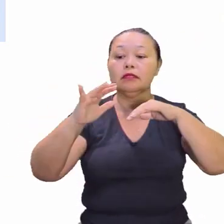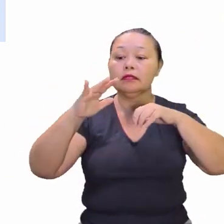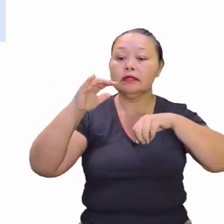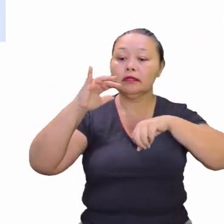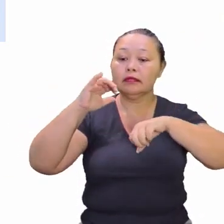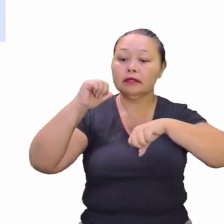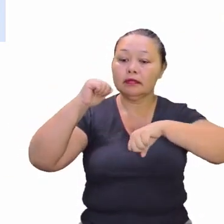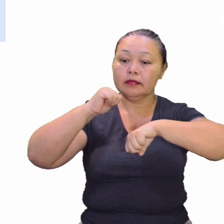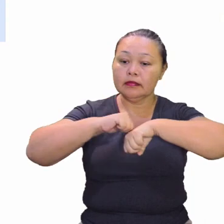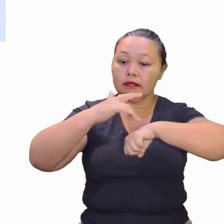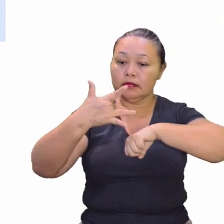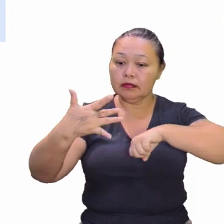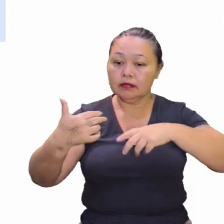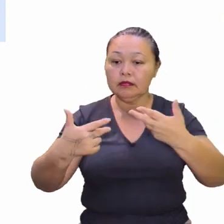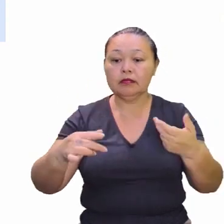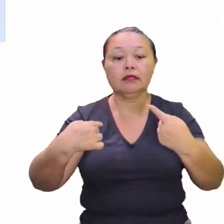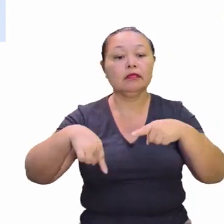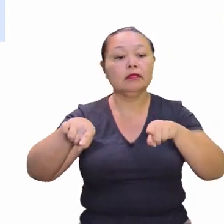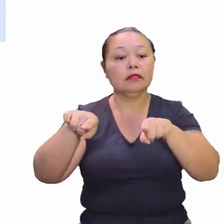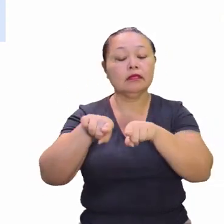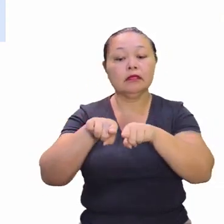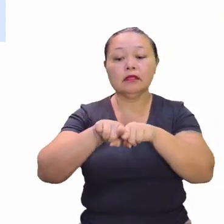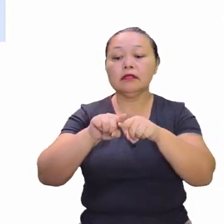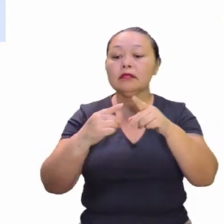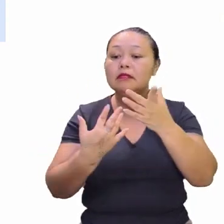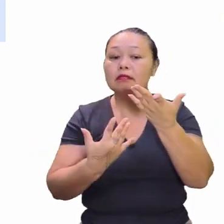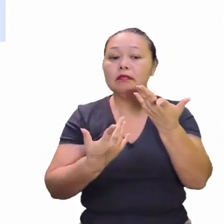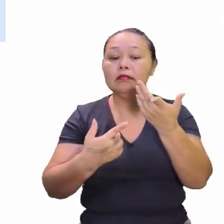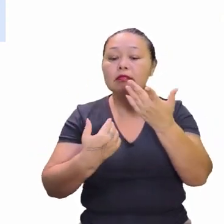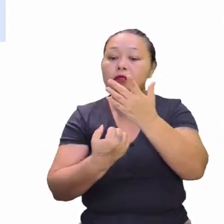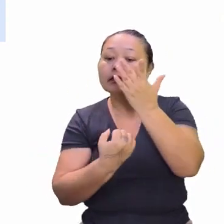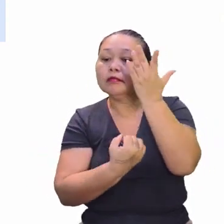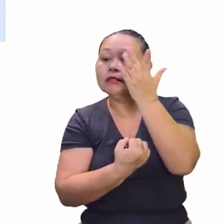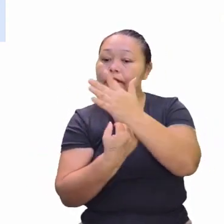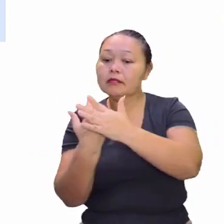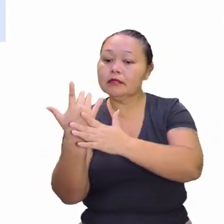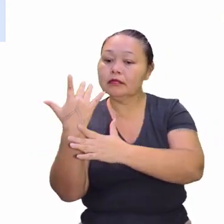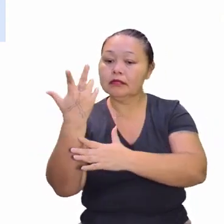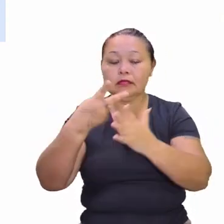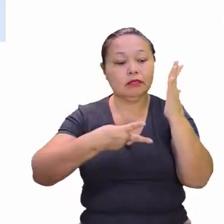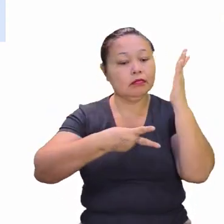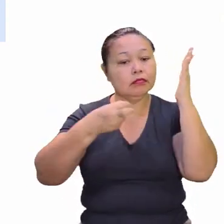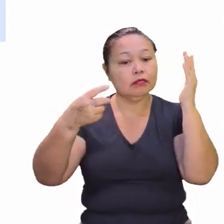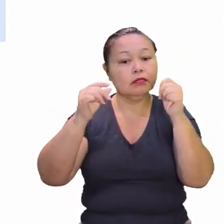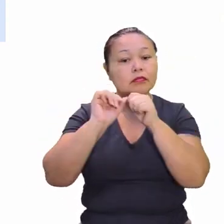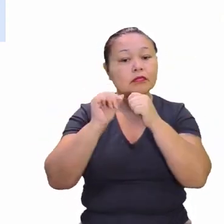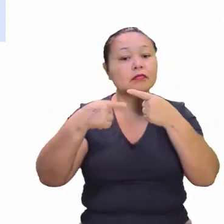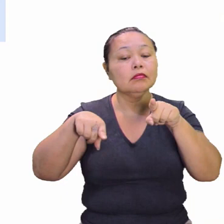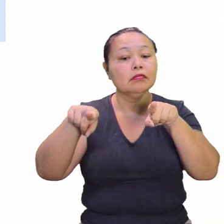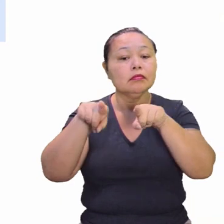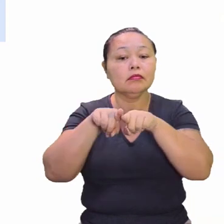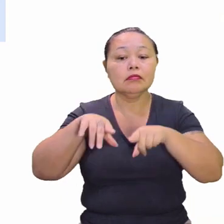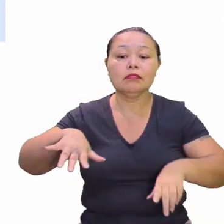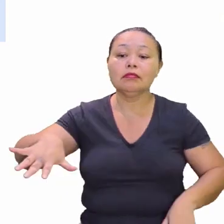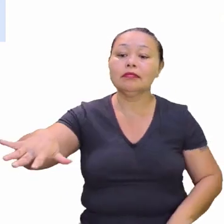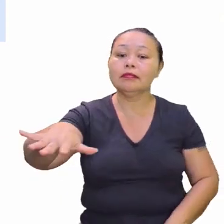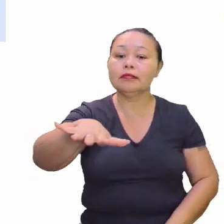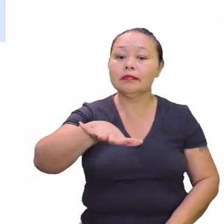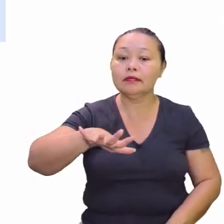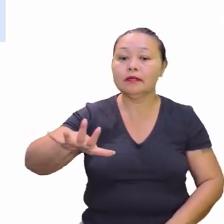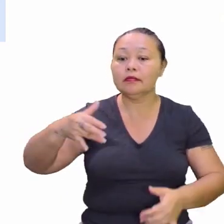mineral, vegetal também. E quando a gente fala da agricultura pecuária, a gente está falando aqui, galera, do